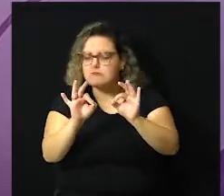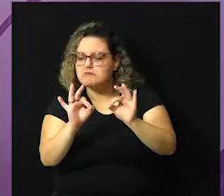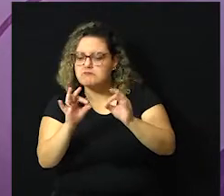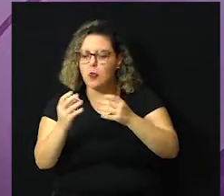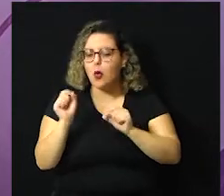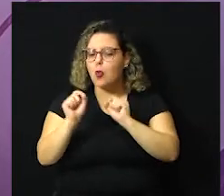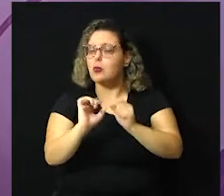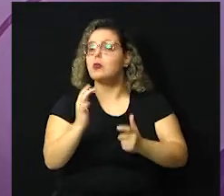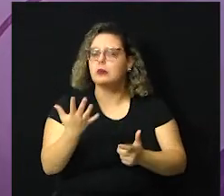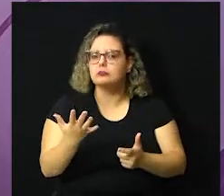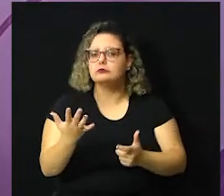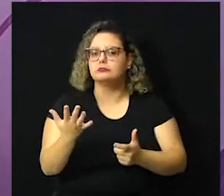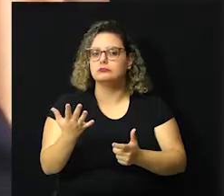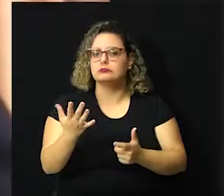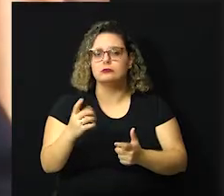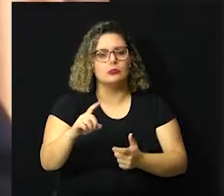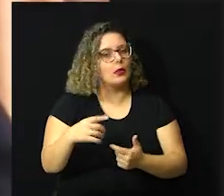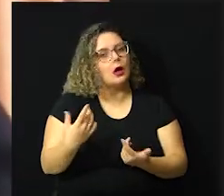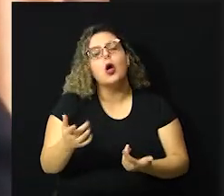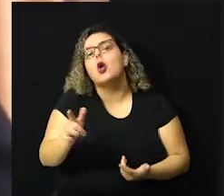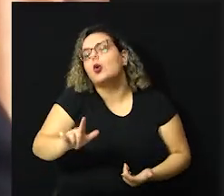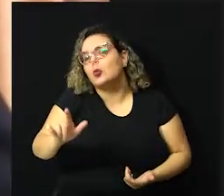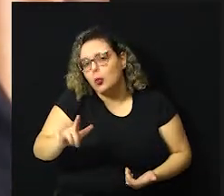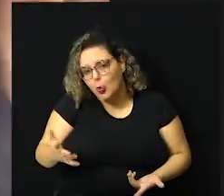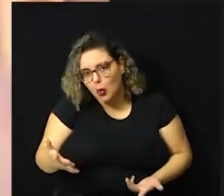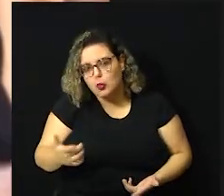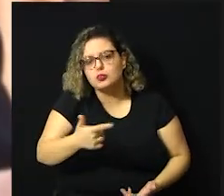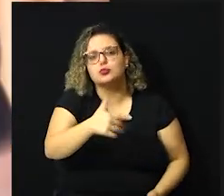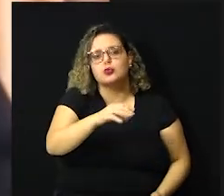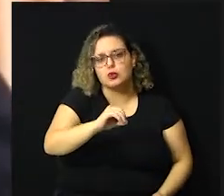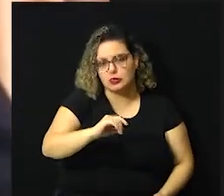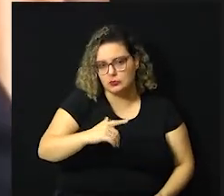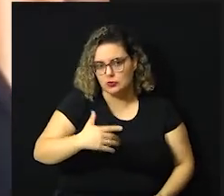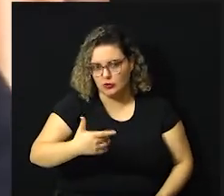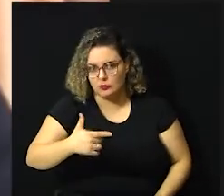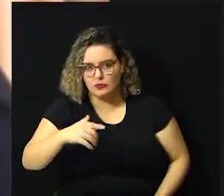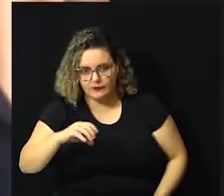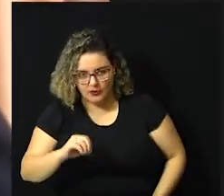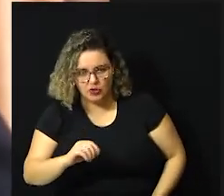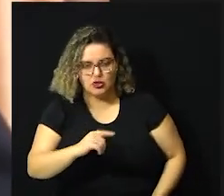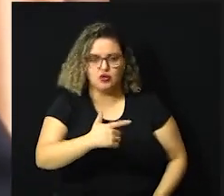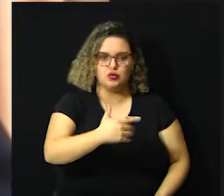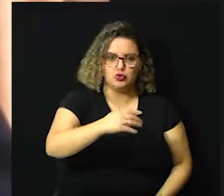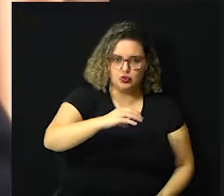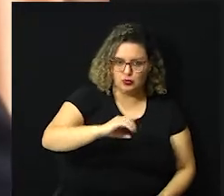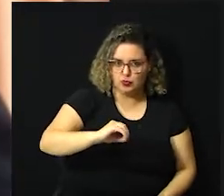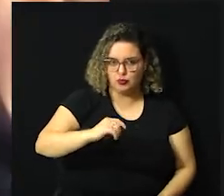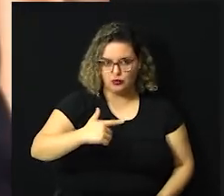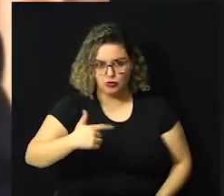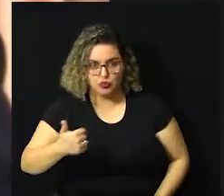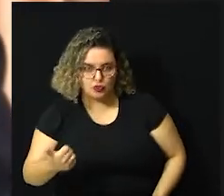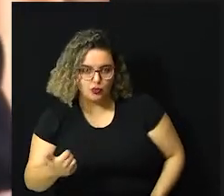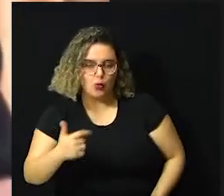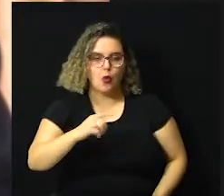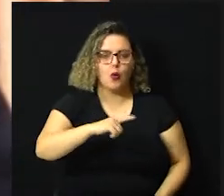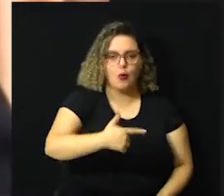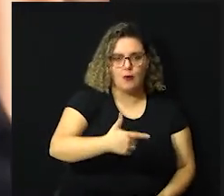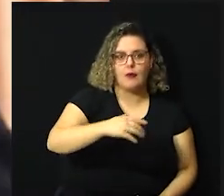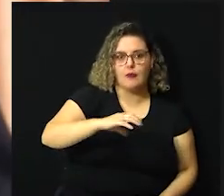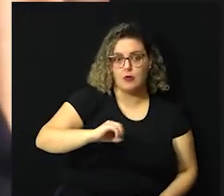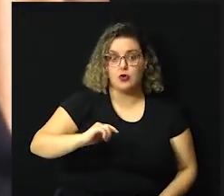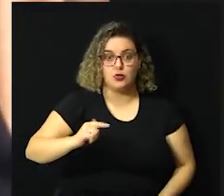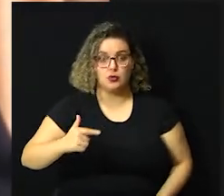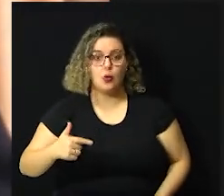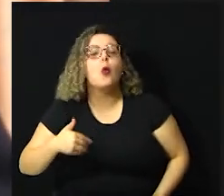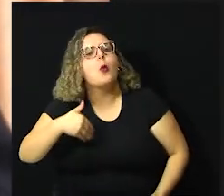causa e efeito do que qualquer outra coisa. Claro que nós estamos aí 2021, 2020, 21 e 22, nós temos mais tecnologia. Com